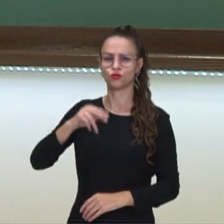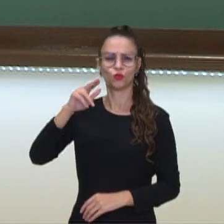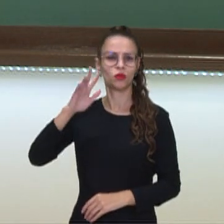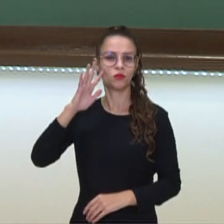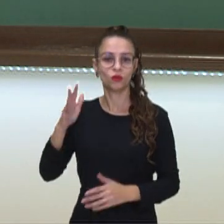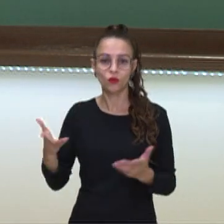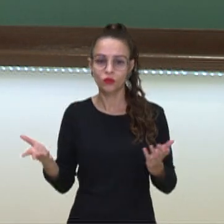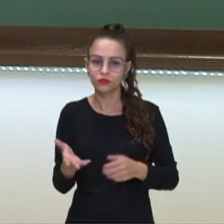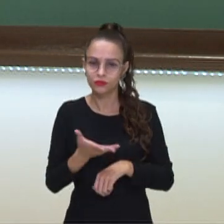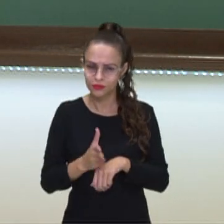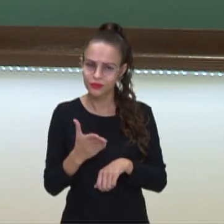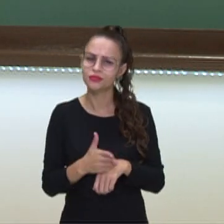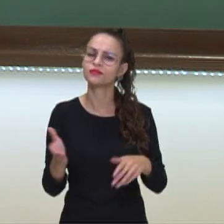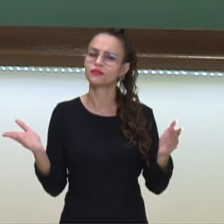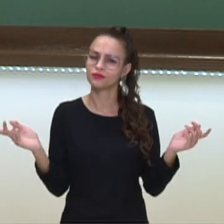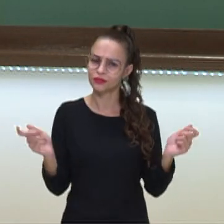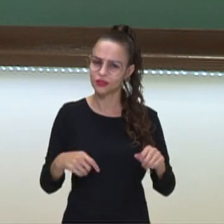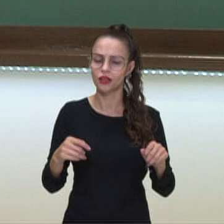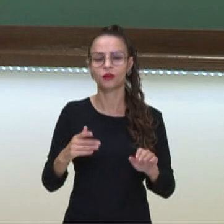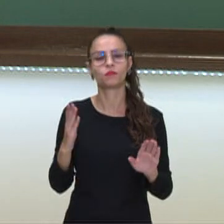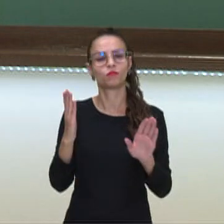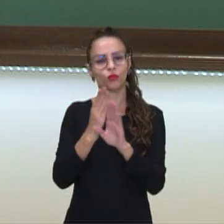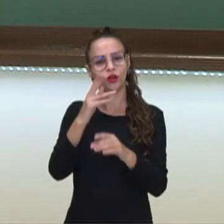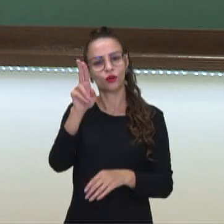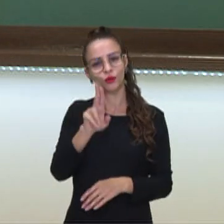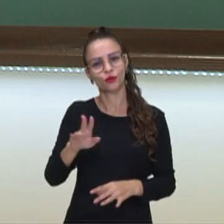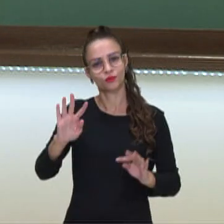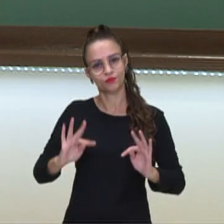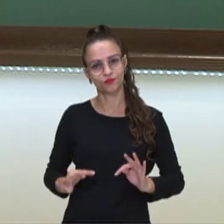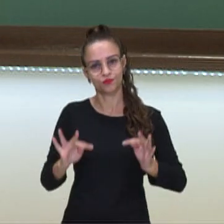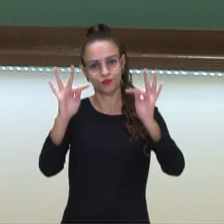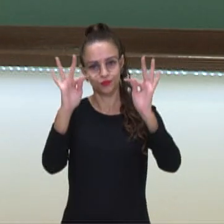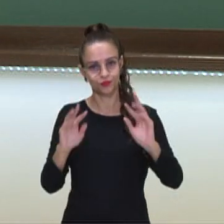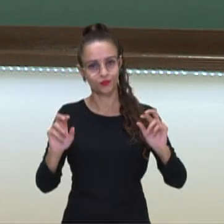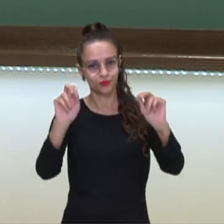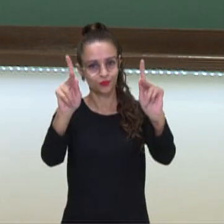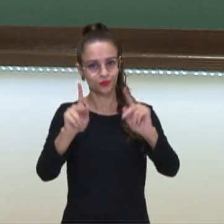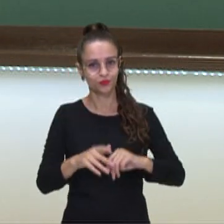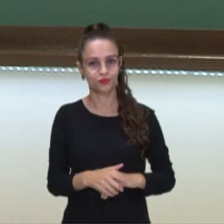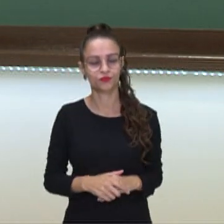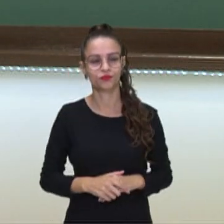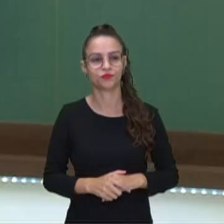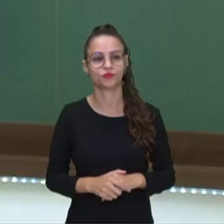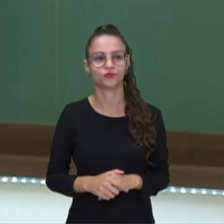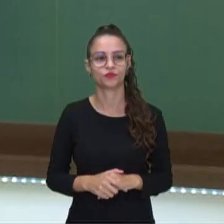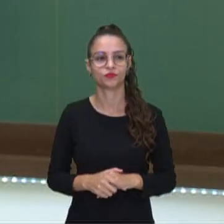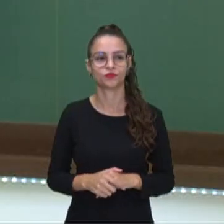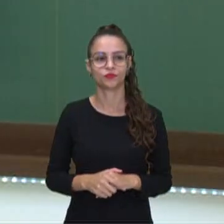esportivo, por conta do uso das tecnologias, ok?